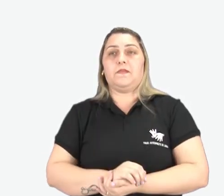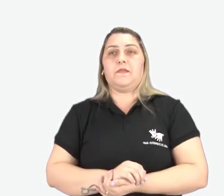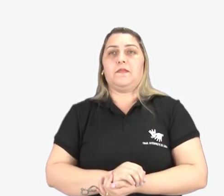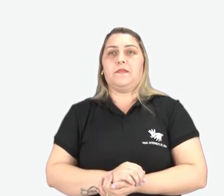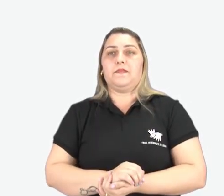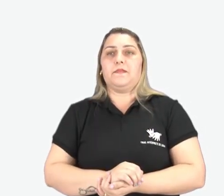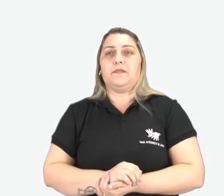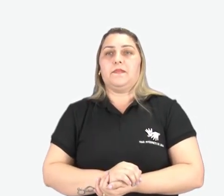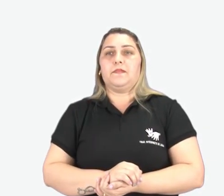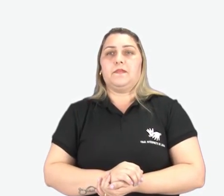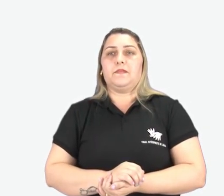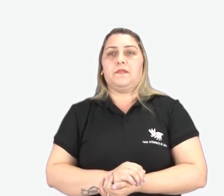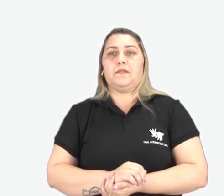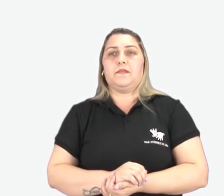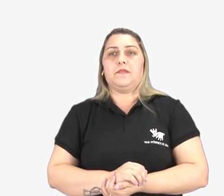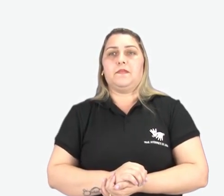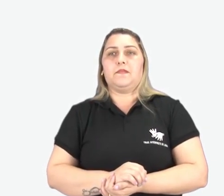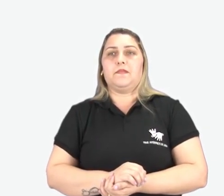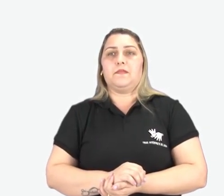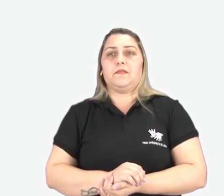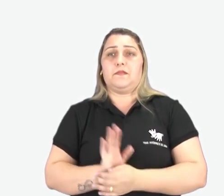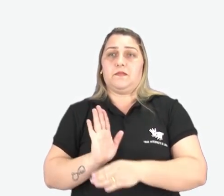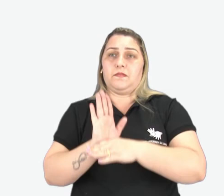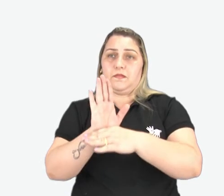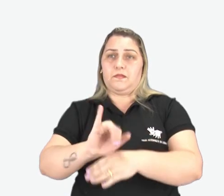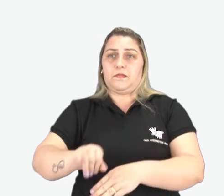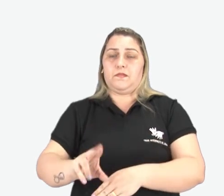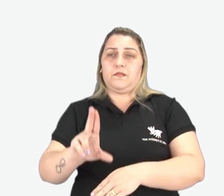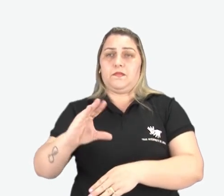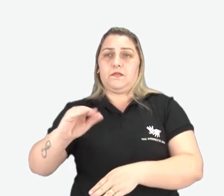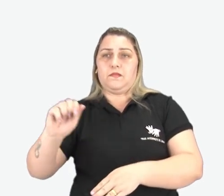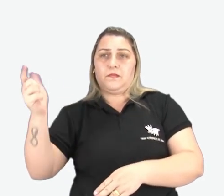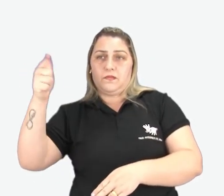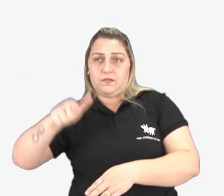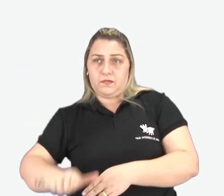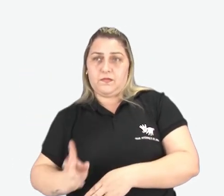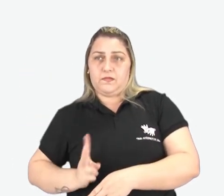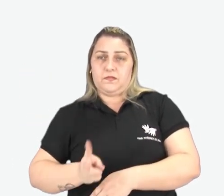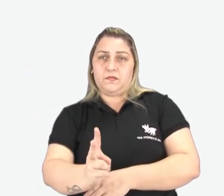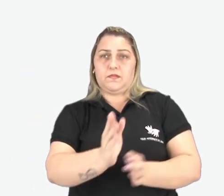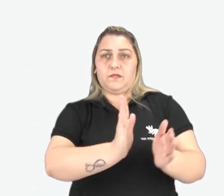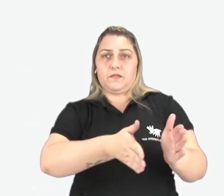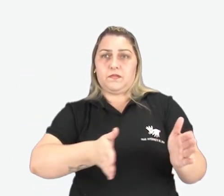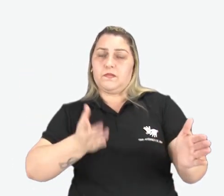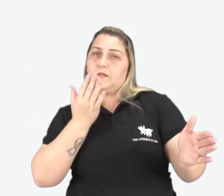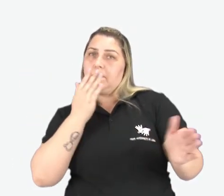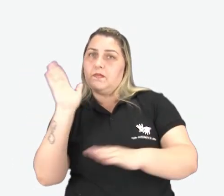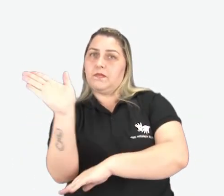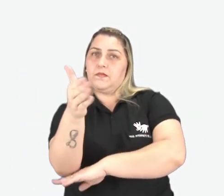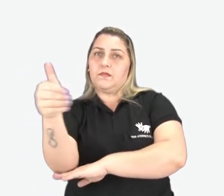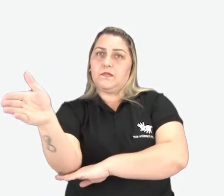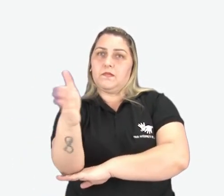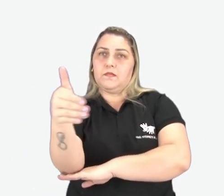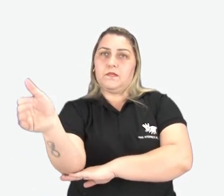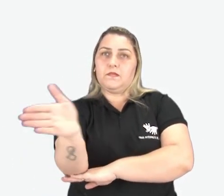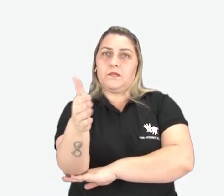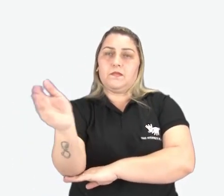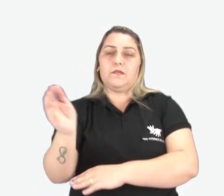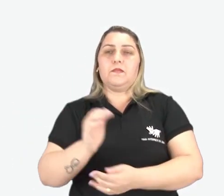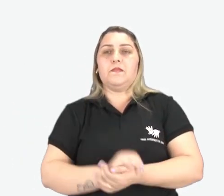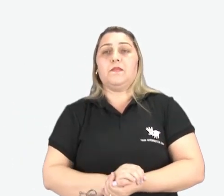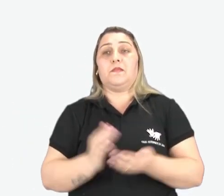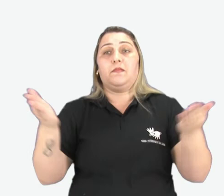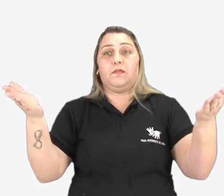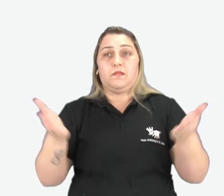vamos lá e vamos ajudar o juca novamente a continuar a sequência de cores das